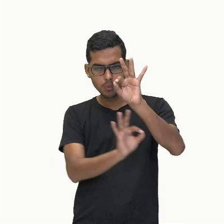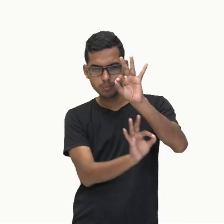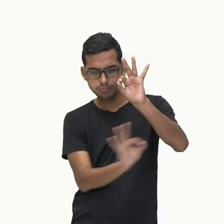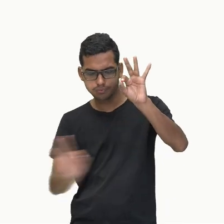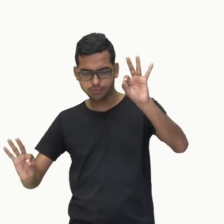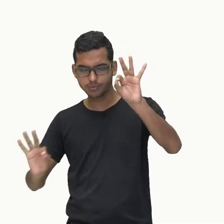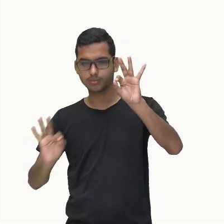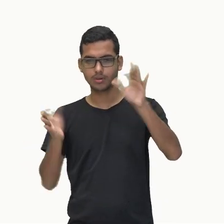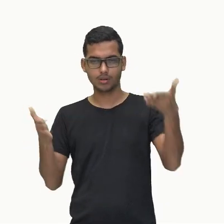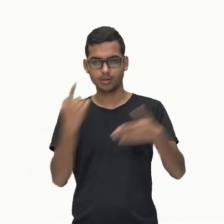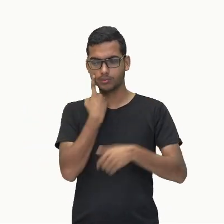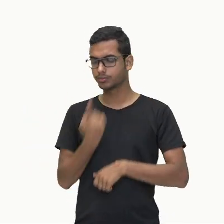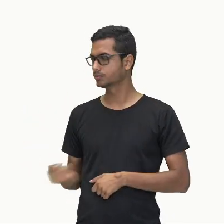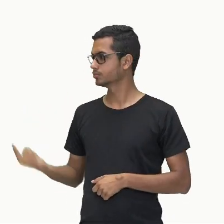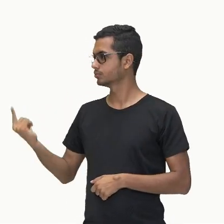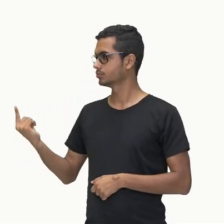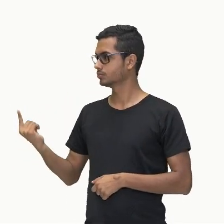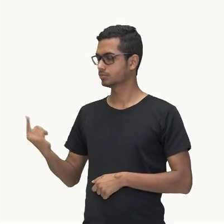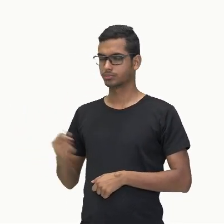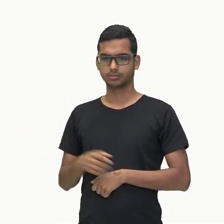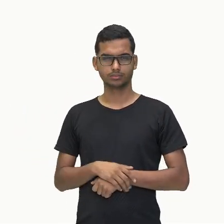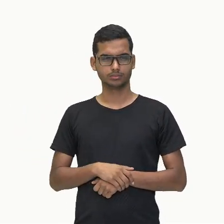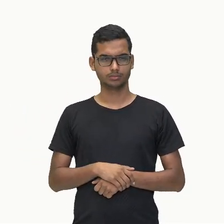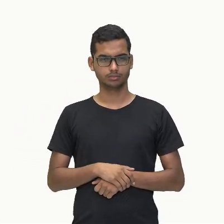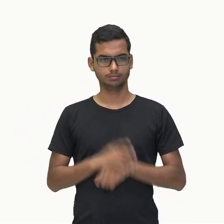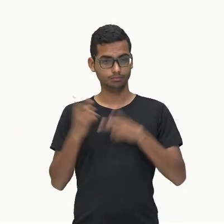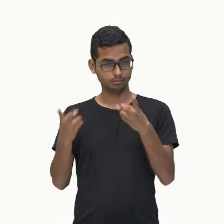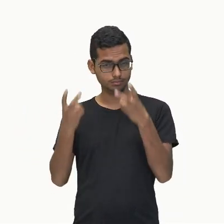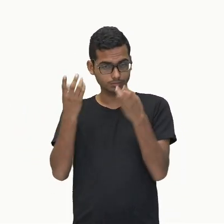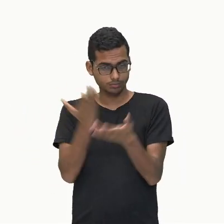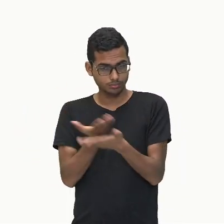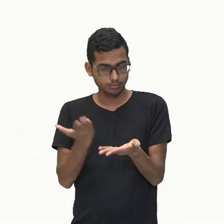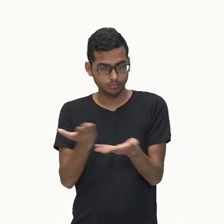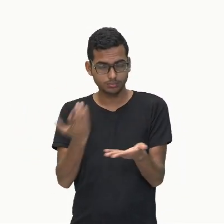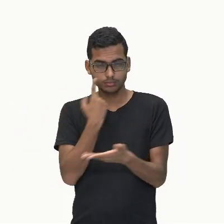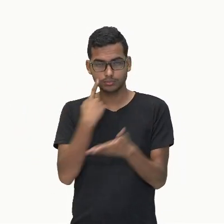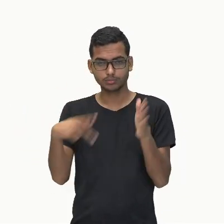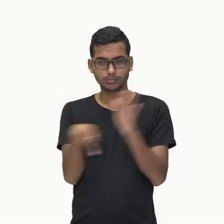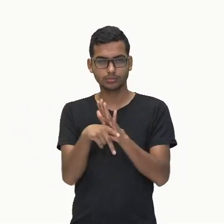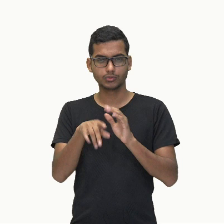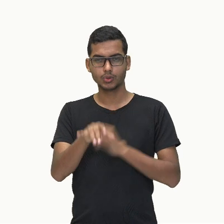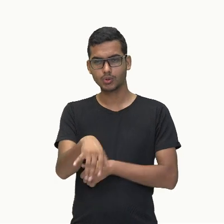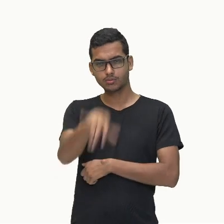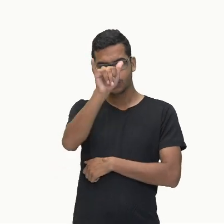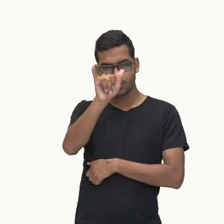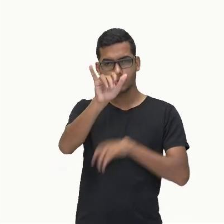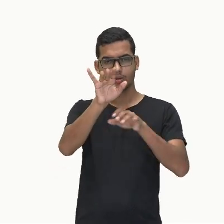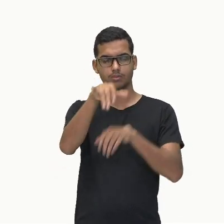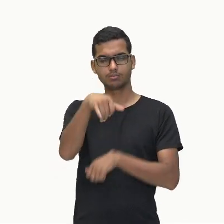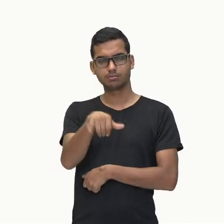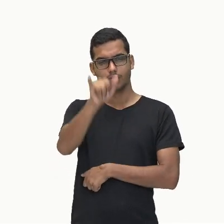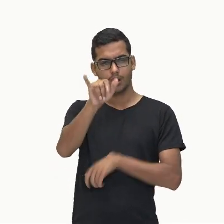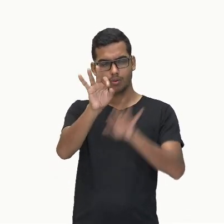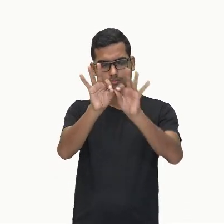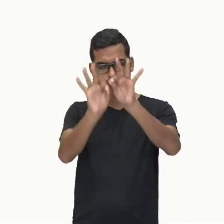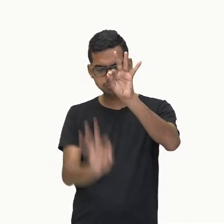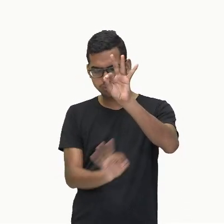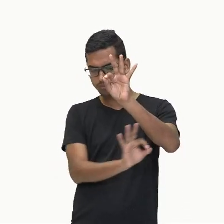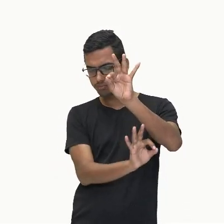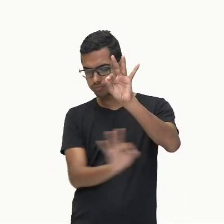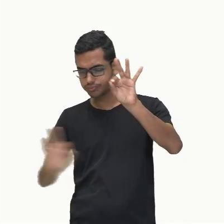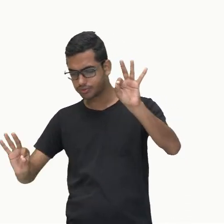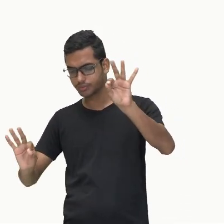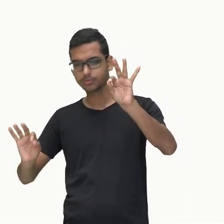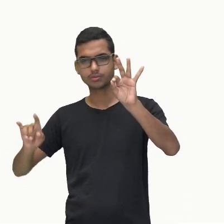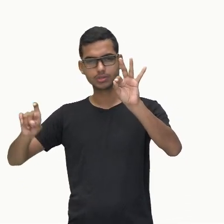da função abaixo. Vejam que essa função está aqui no plano cartesiano, e onde a gente